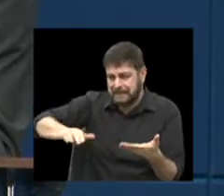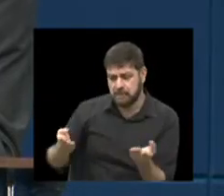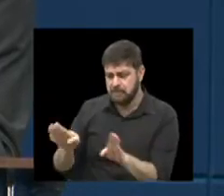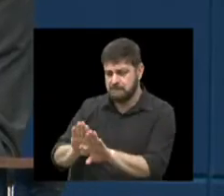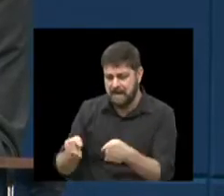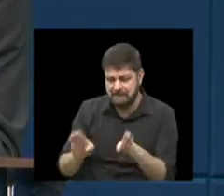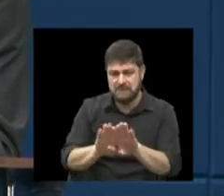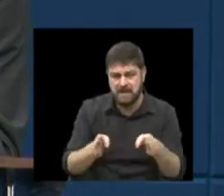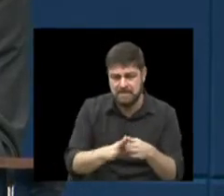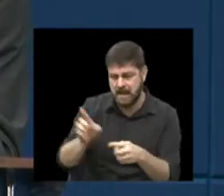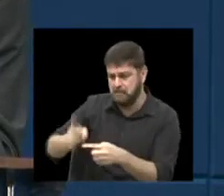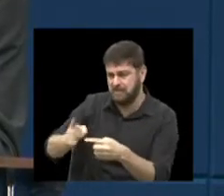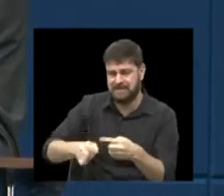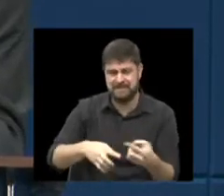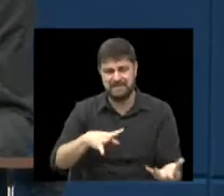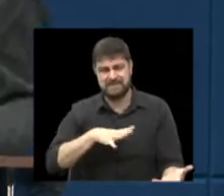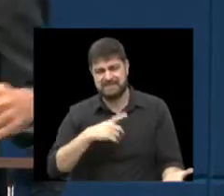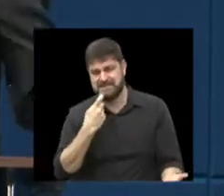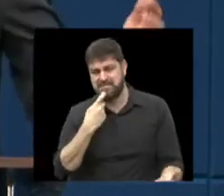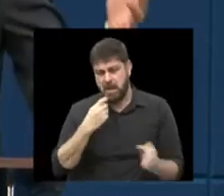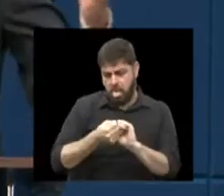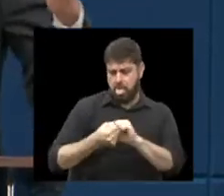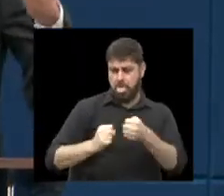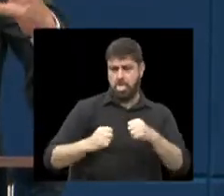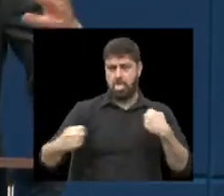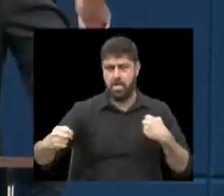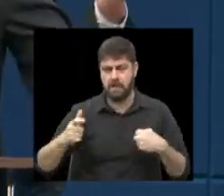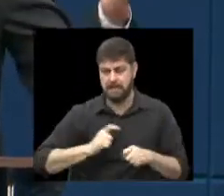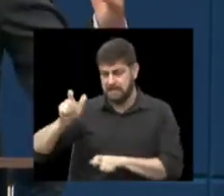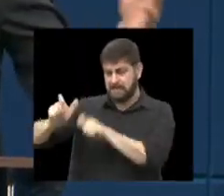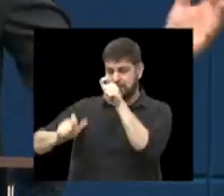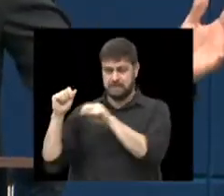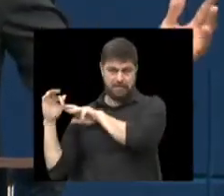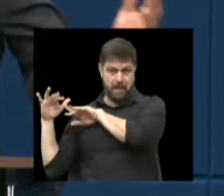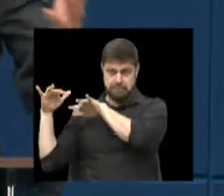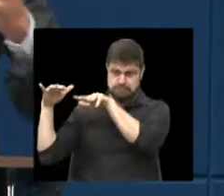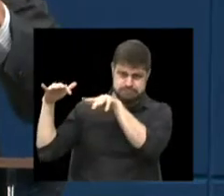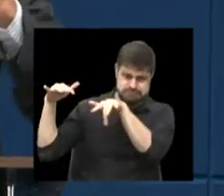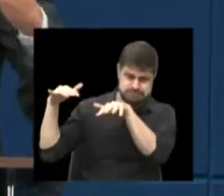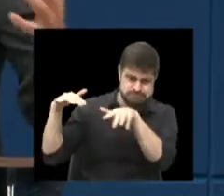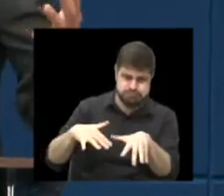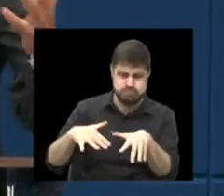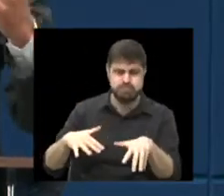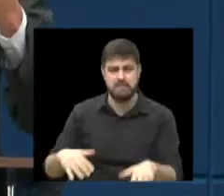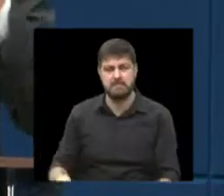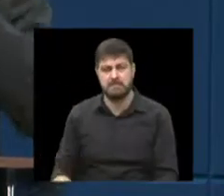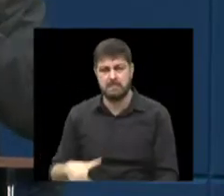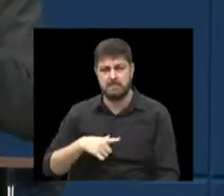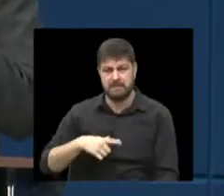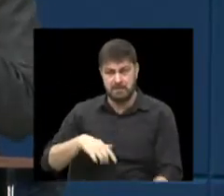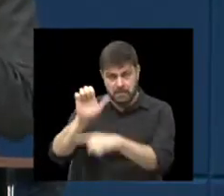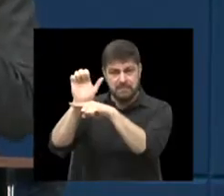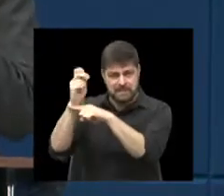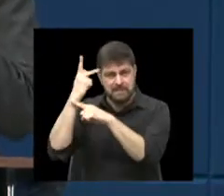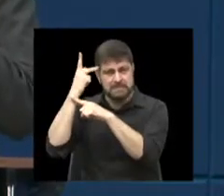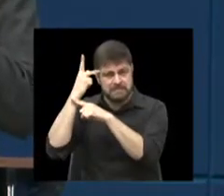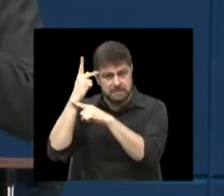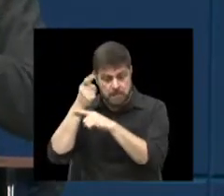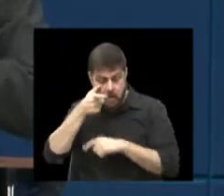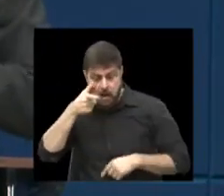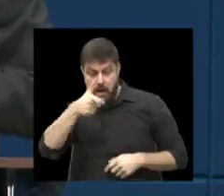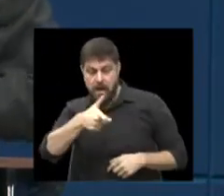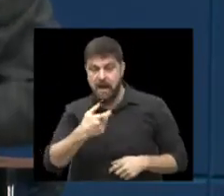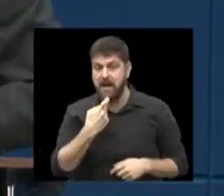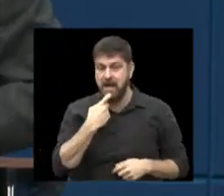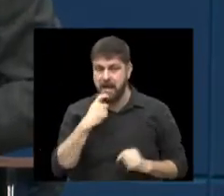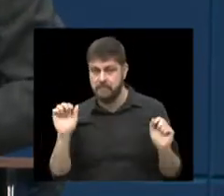cidade metropolitana, de uma cidade que atrai consumidores e pessoas de toda a região de Campinas e do estado de São Paulo.